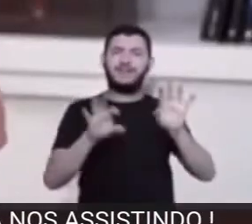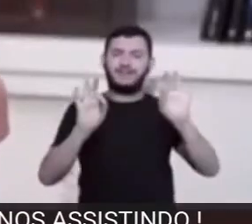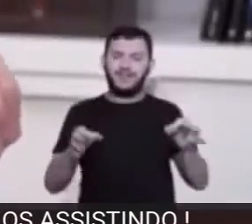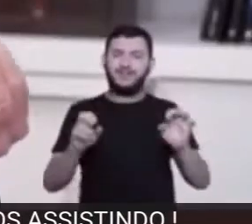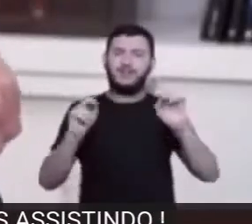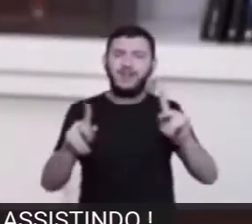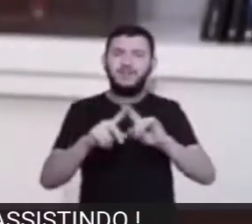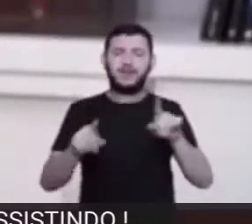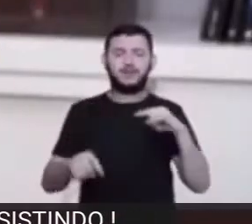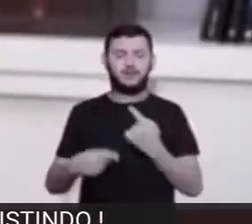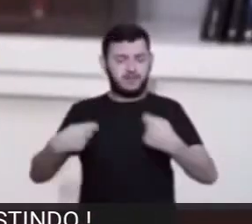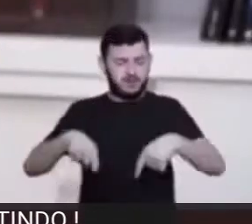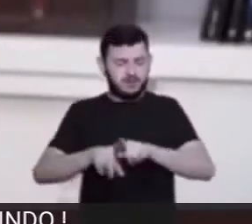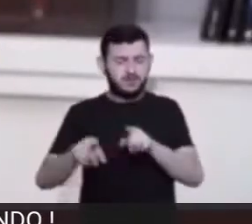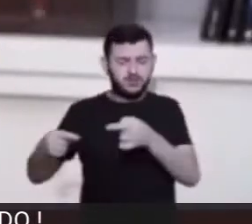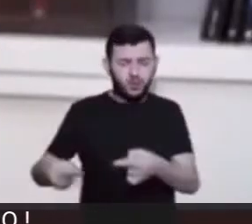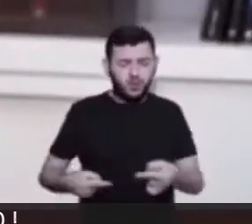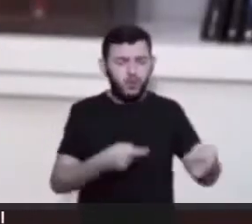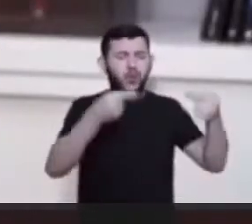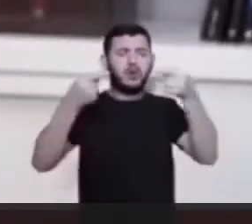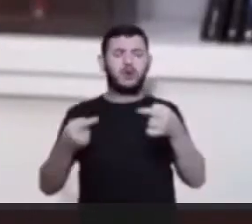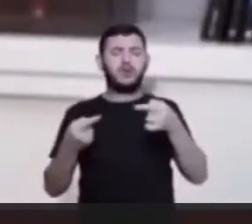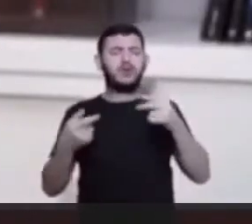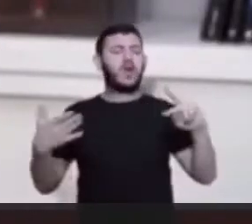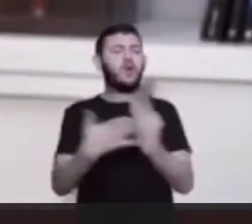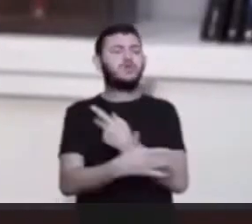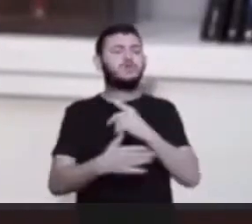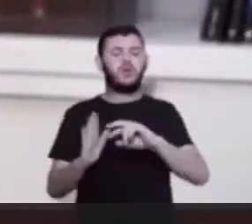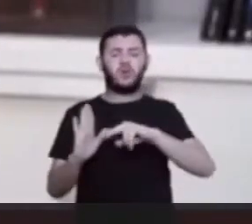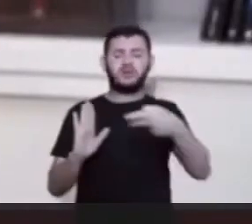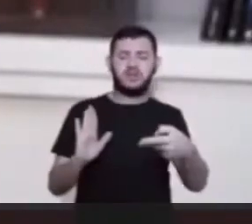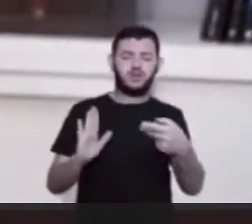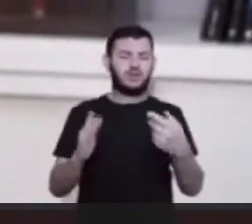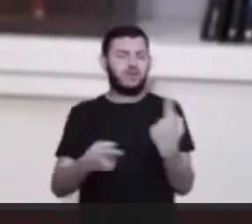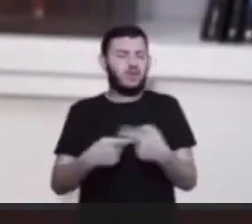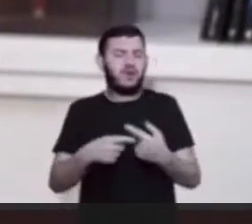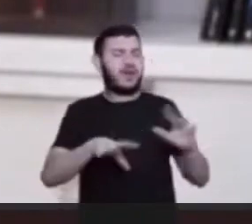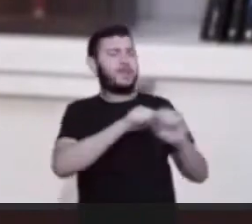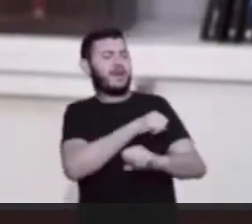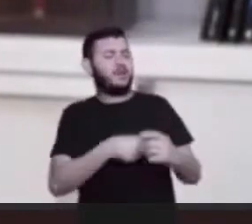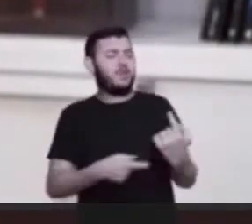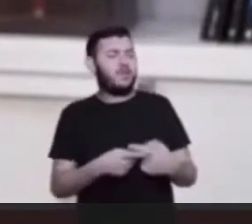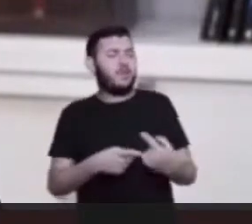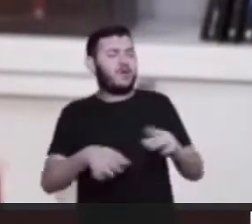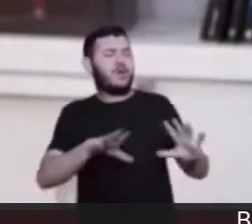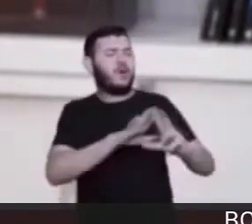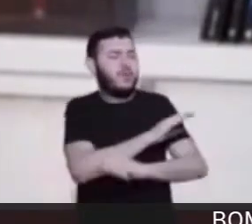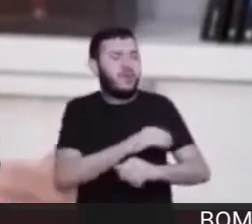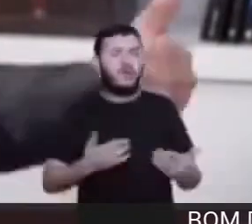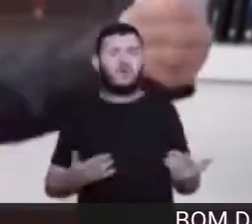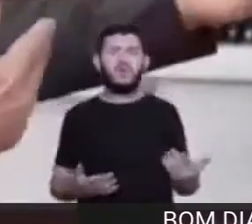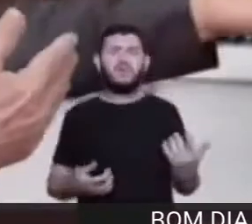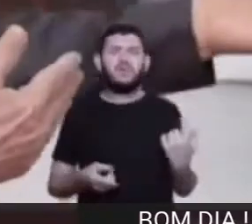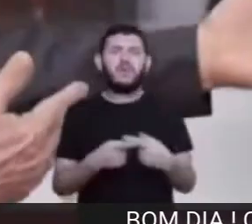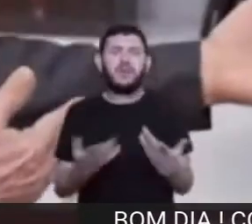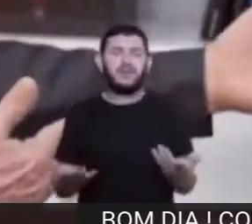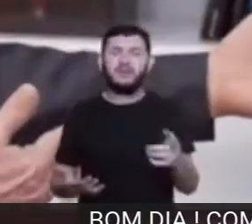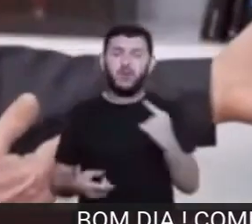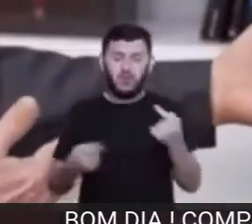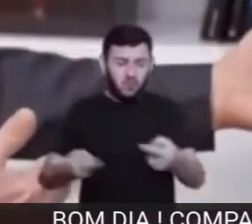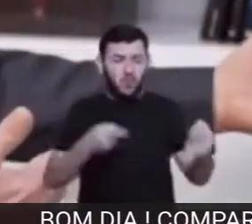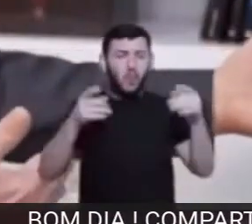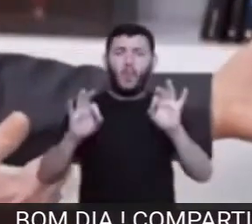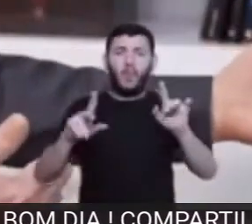concomitantemente o que levou a acontecer isso, sabe? O que levou a acontecer isso, você não evita que